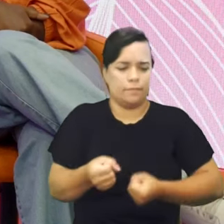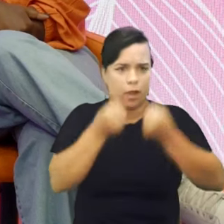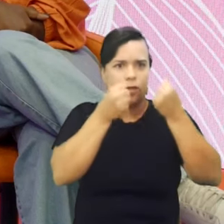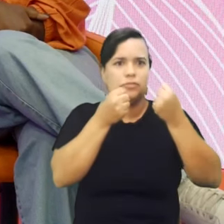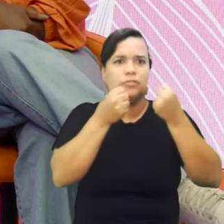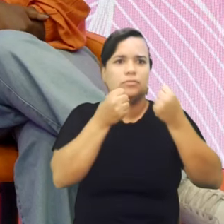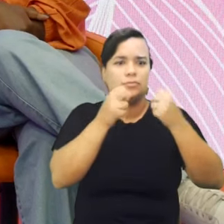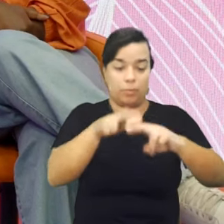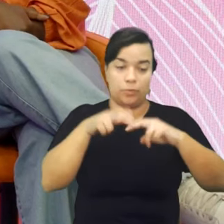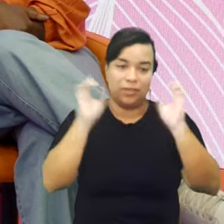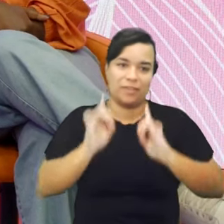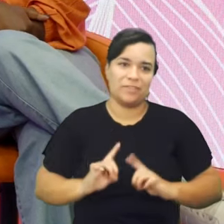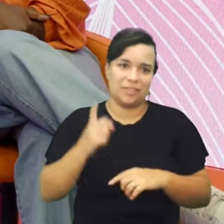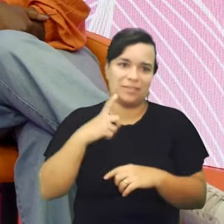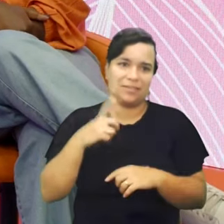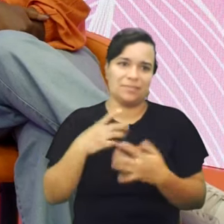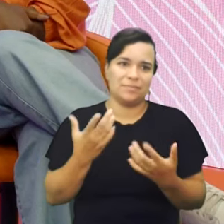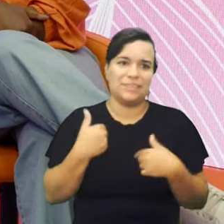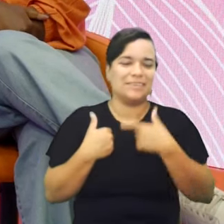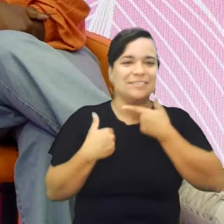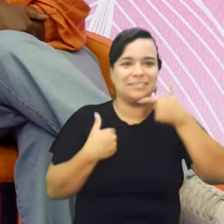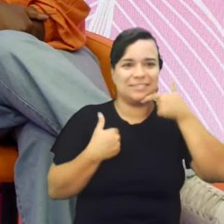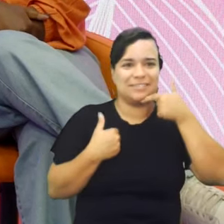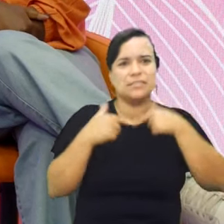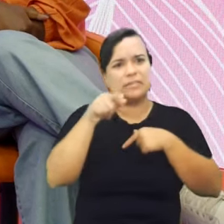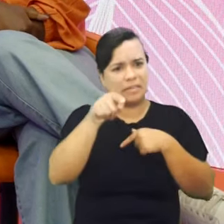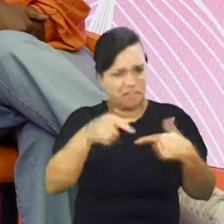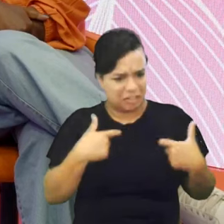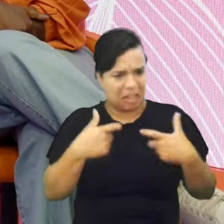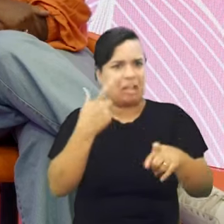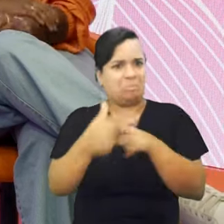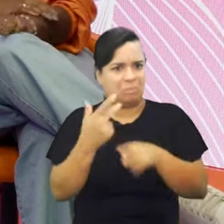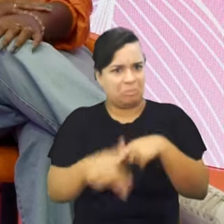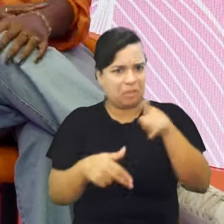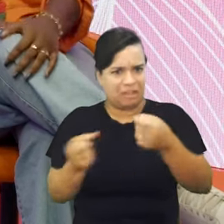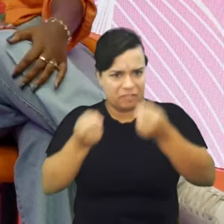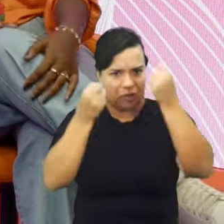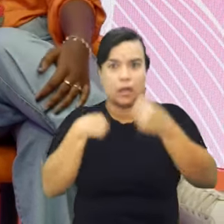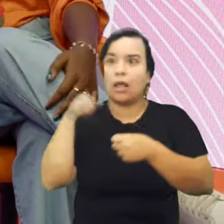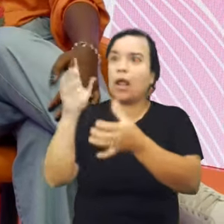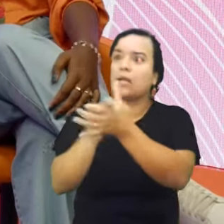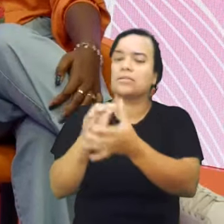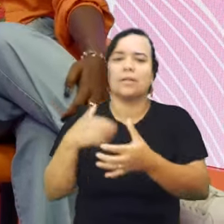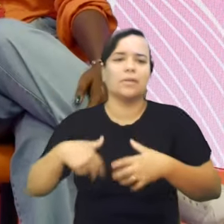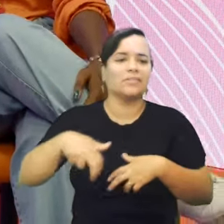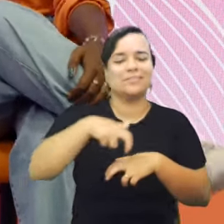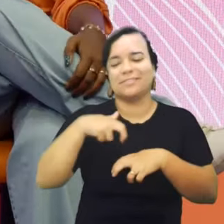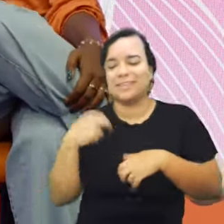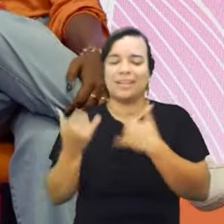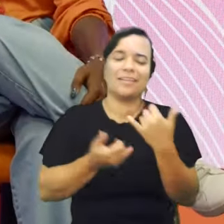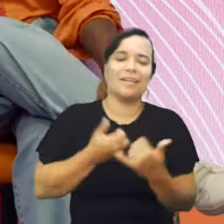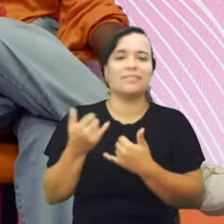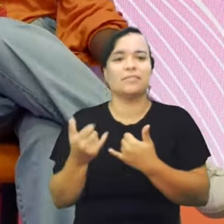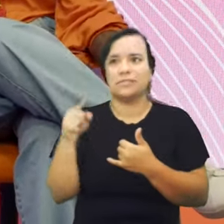Então, porque eu tô sorrindo, nossa, você é o máximo. Porque eu tô num casamento dançando, nossa, você é maravilhosa.